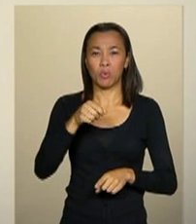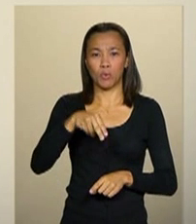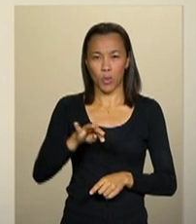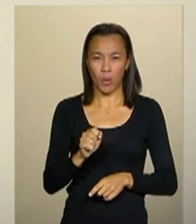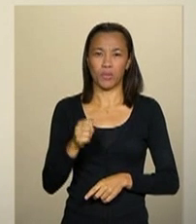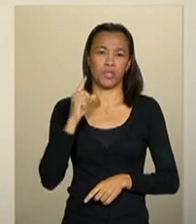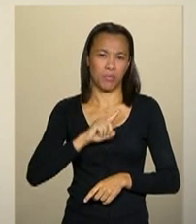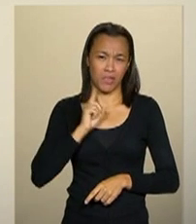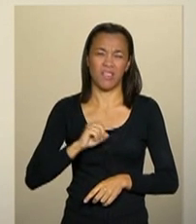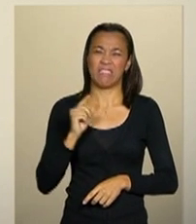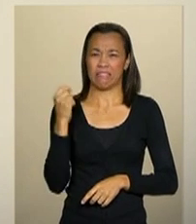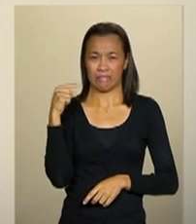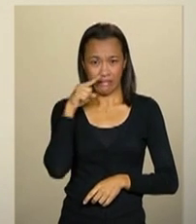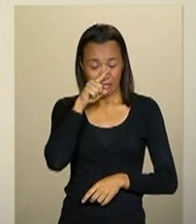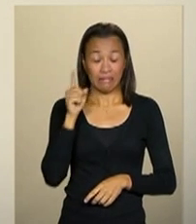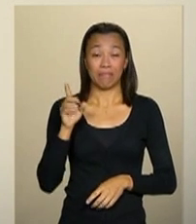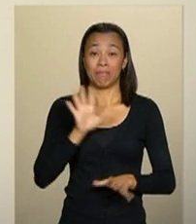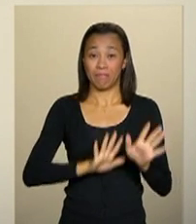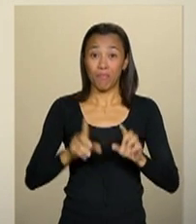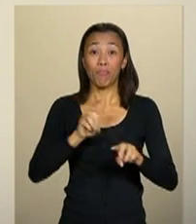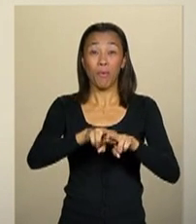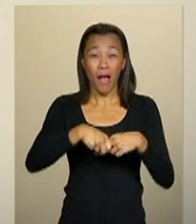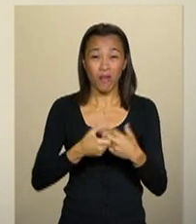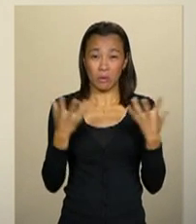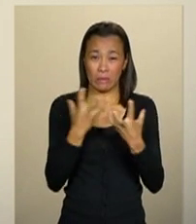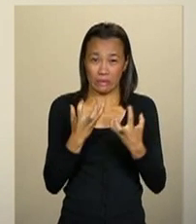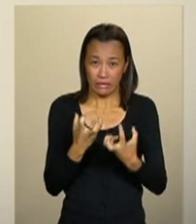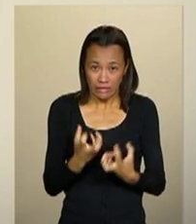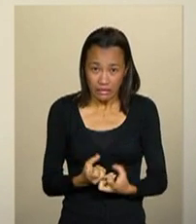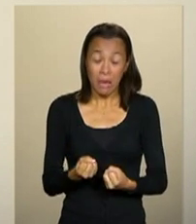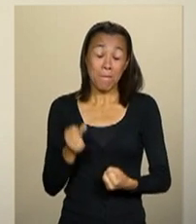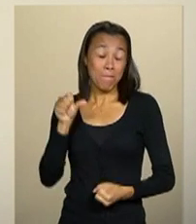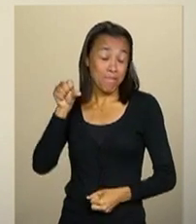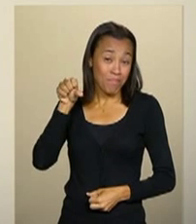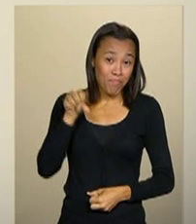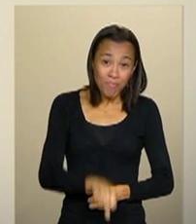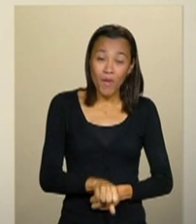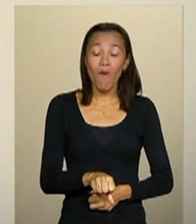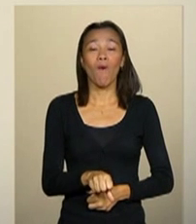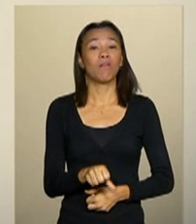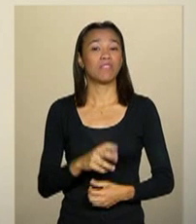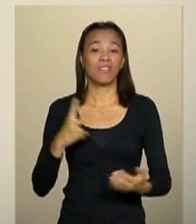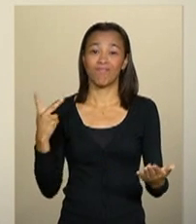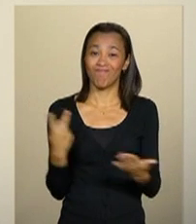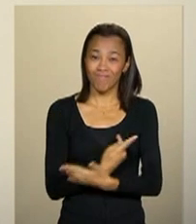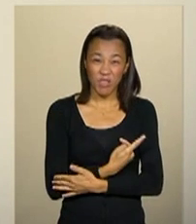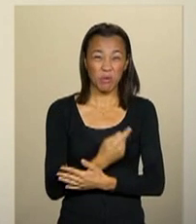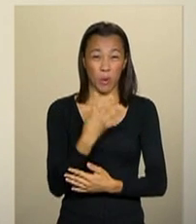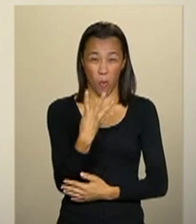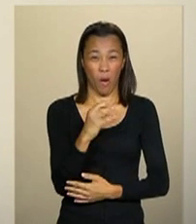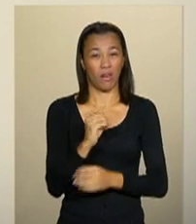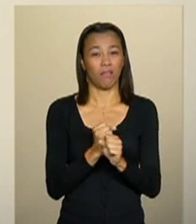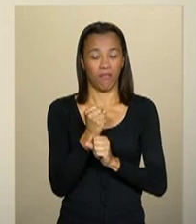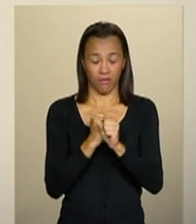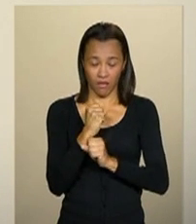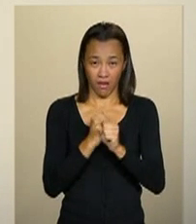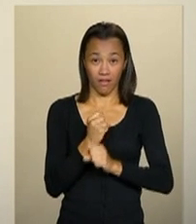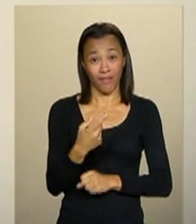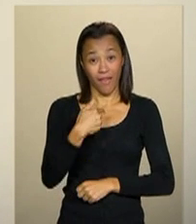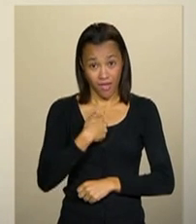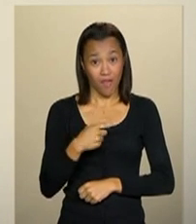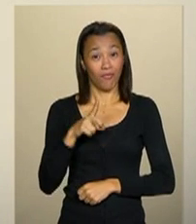continua muito grave por causa deste agem uma das piores dos últimos 40 anos